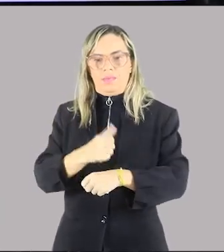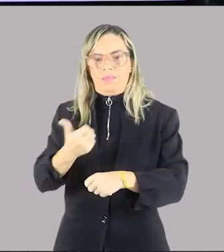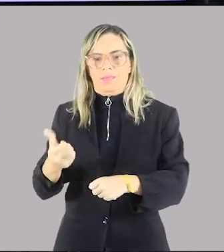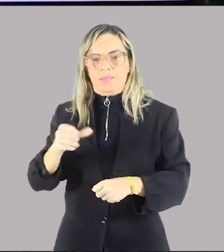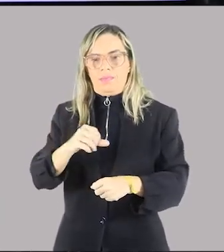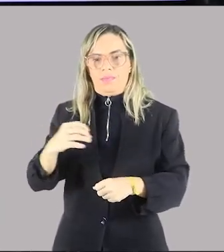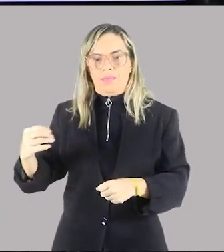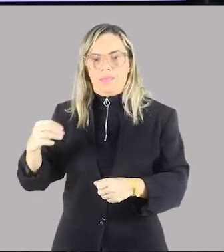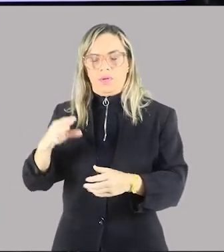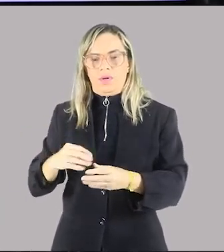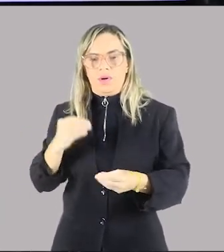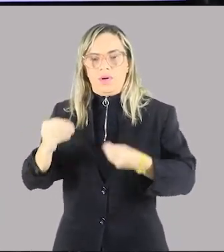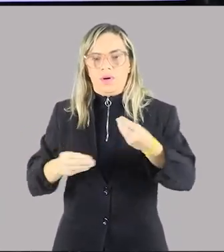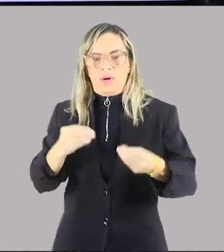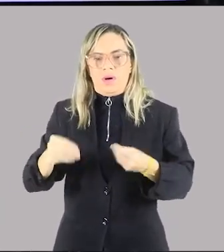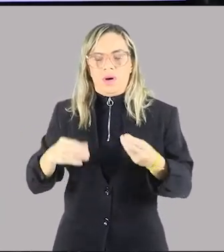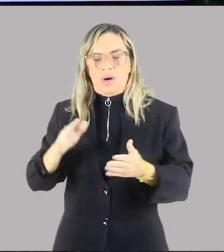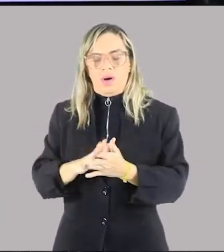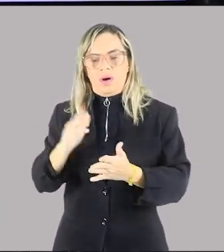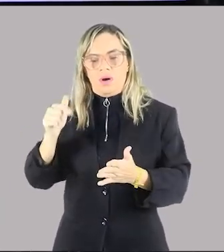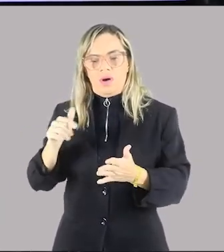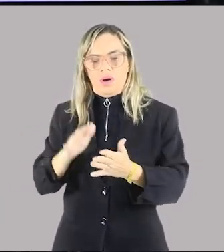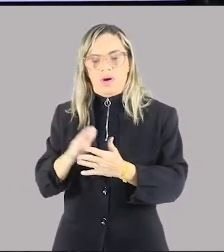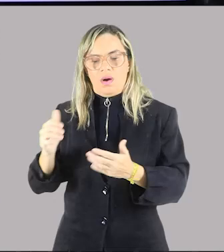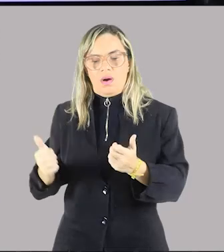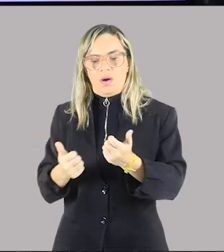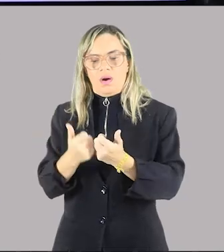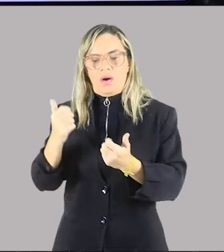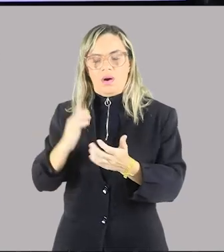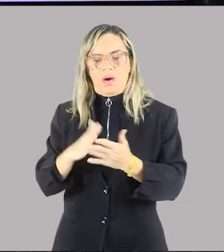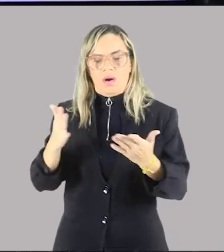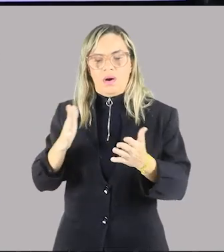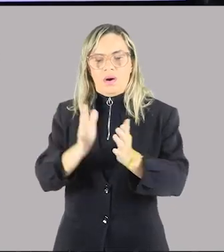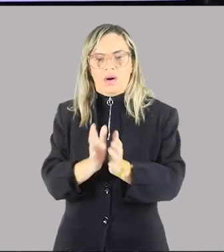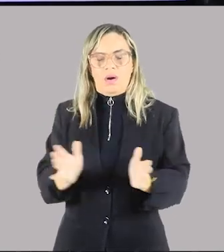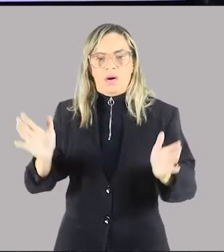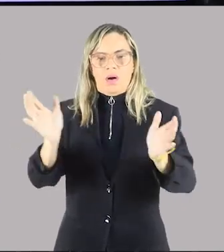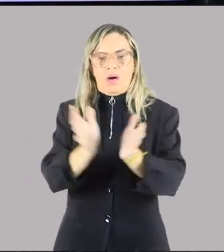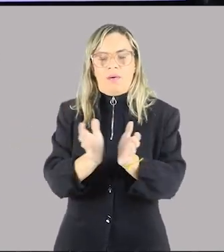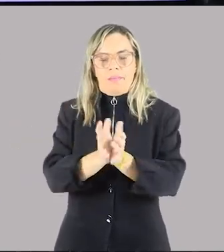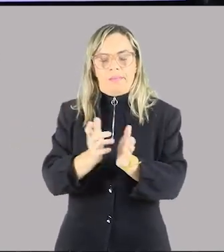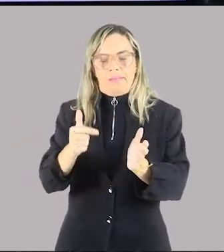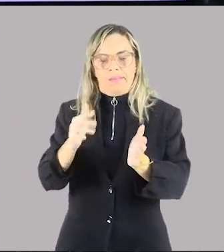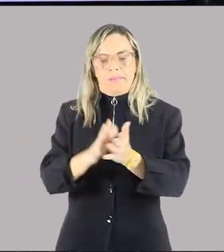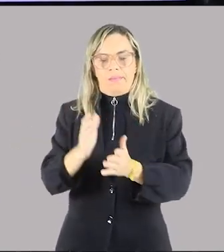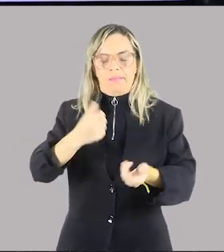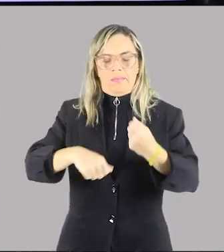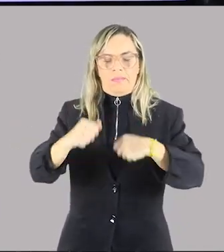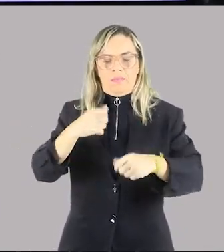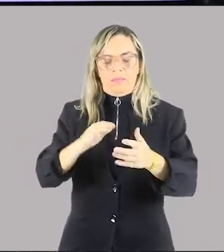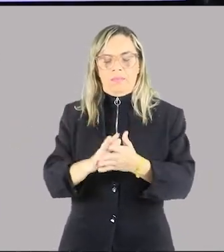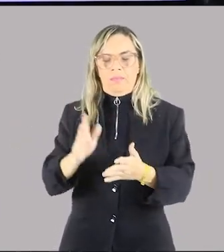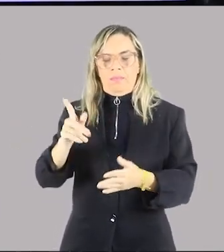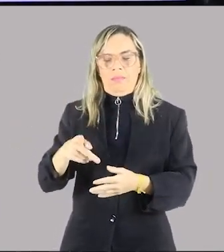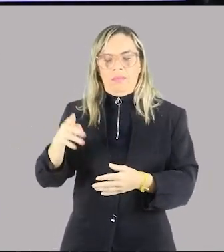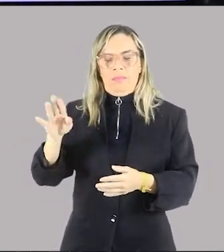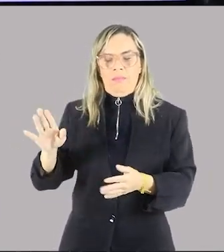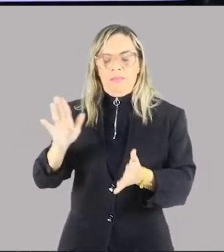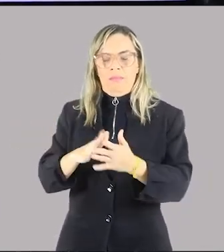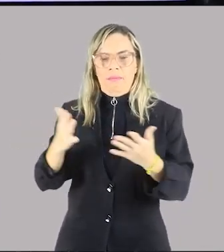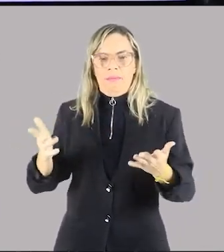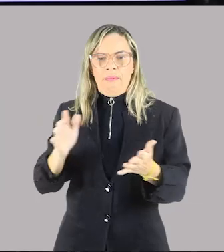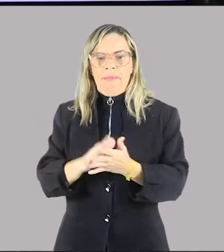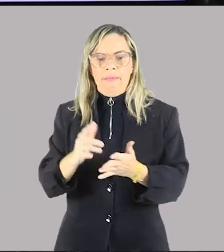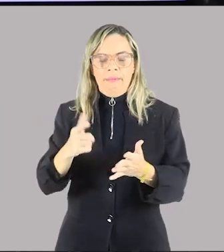ela funciona como lei subsidiária para outras entidades da administração pública. Ou seja, se não houver uma lei